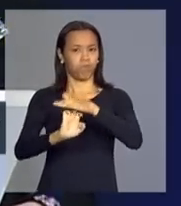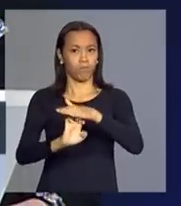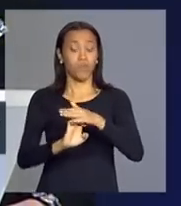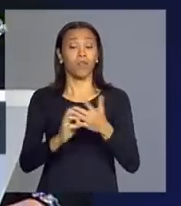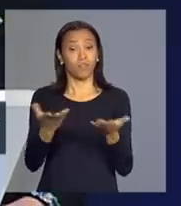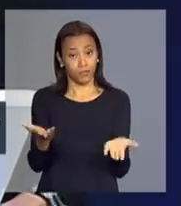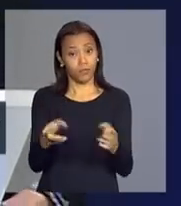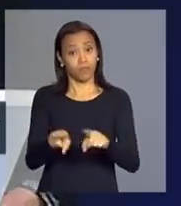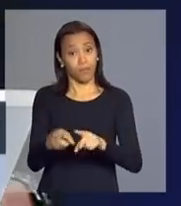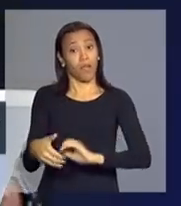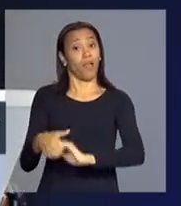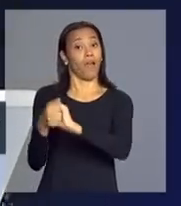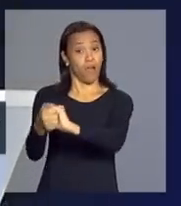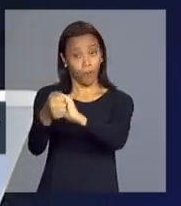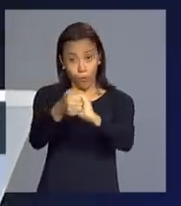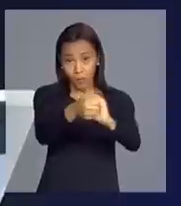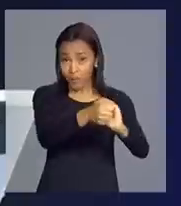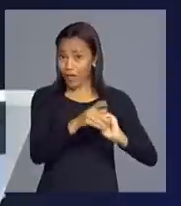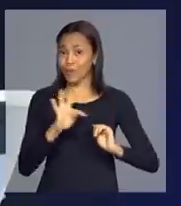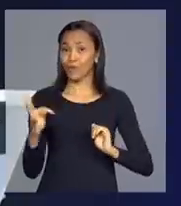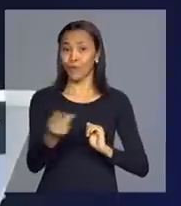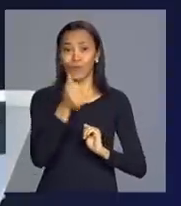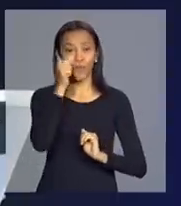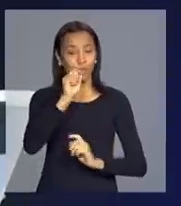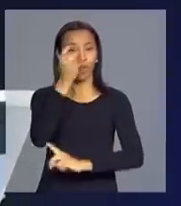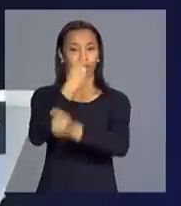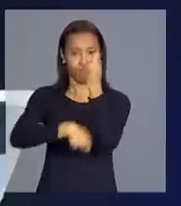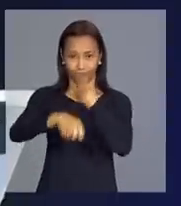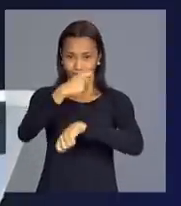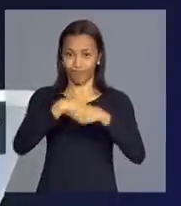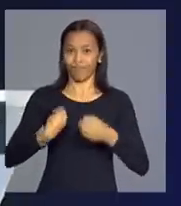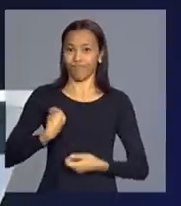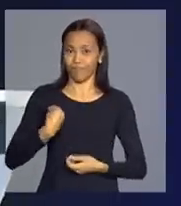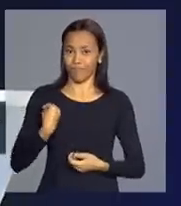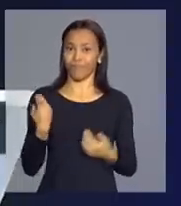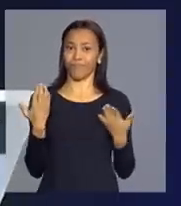cumprimentar todas as empreendedoras mulheres aqui presentes.